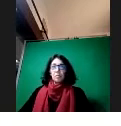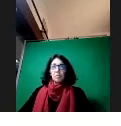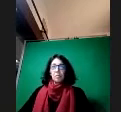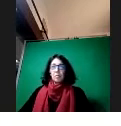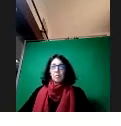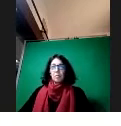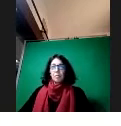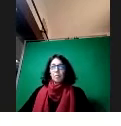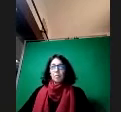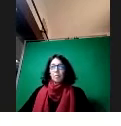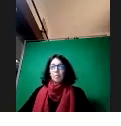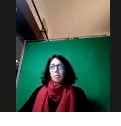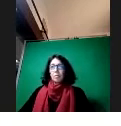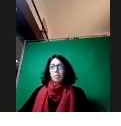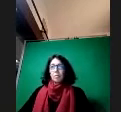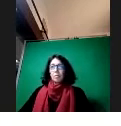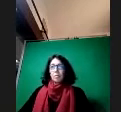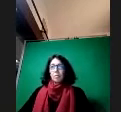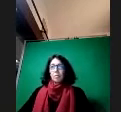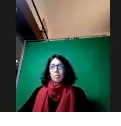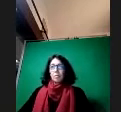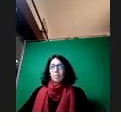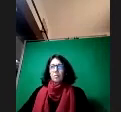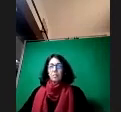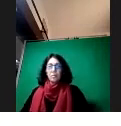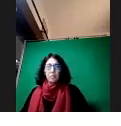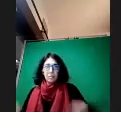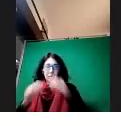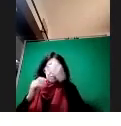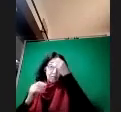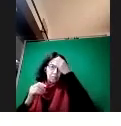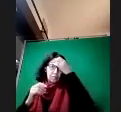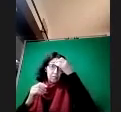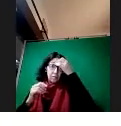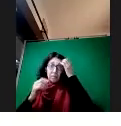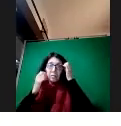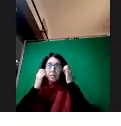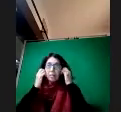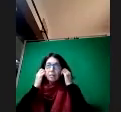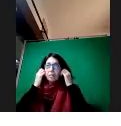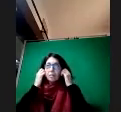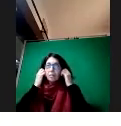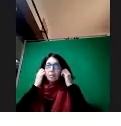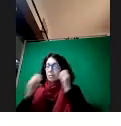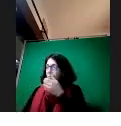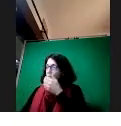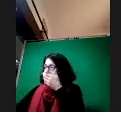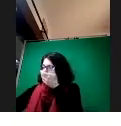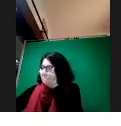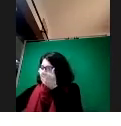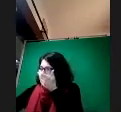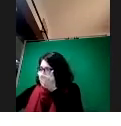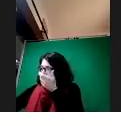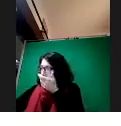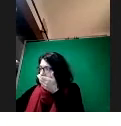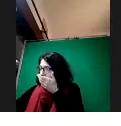descritas nos estatutos que têm a ver com palmos e pés fosse traduzida em medidas atuais